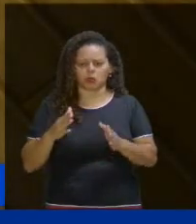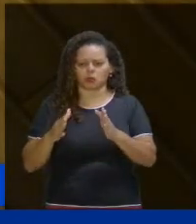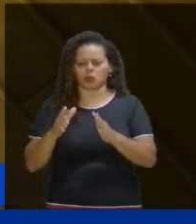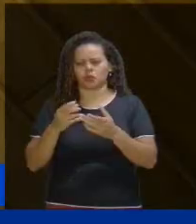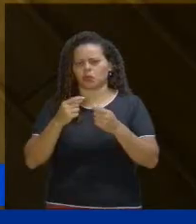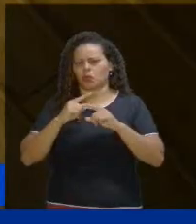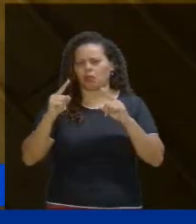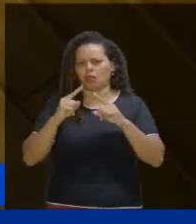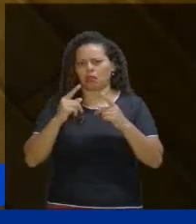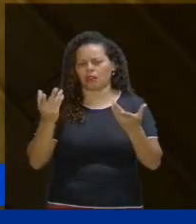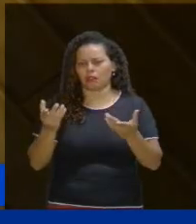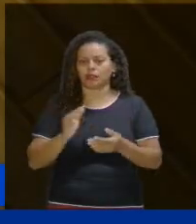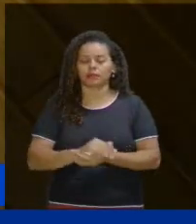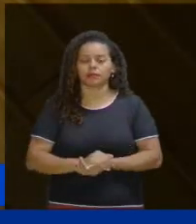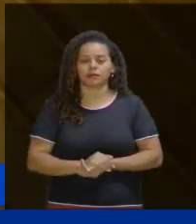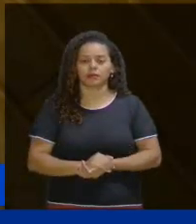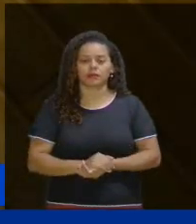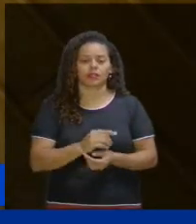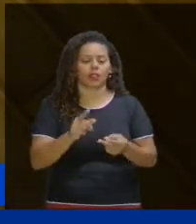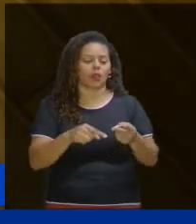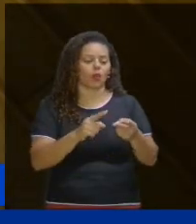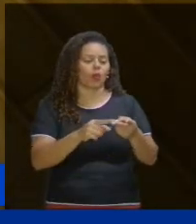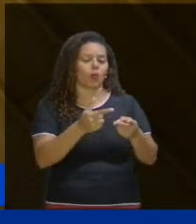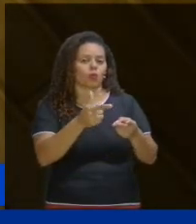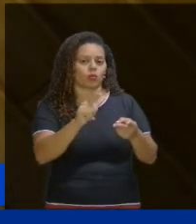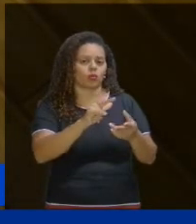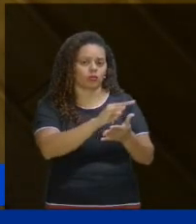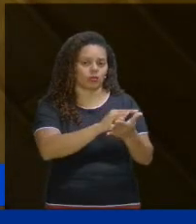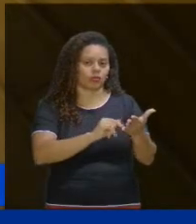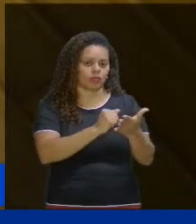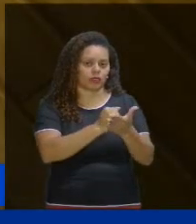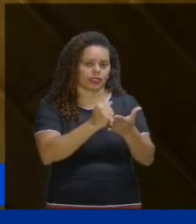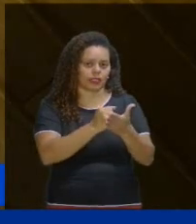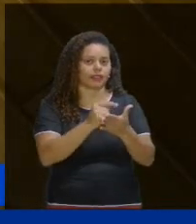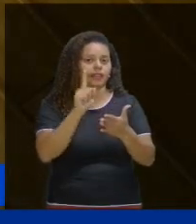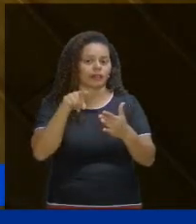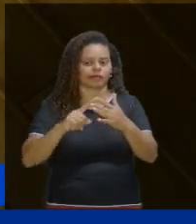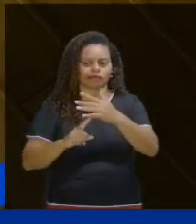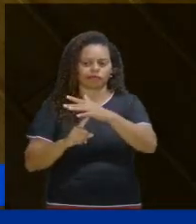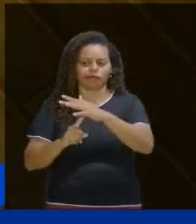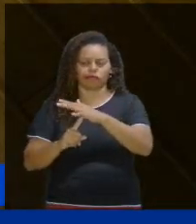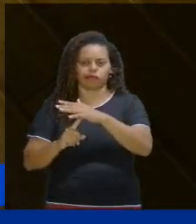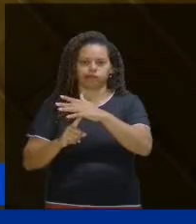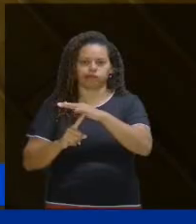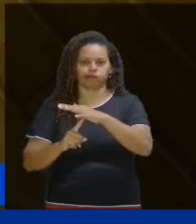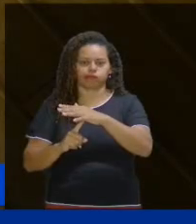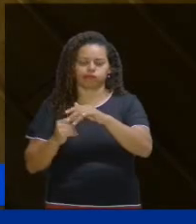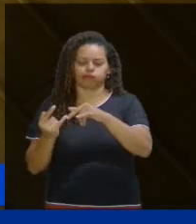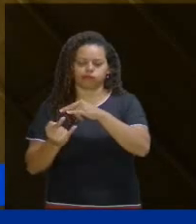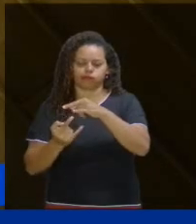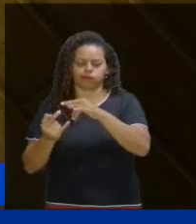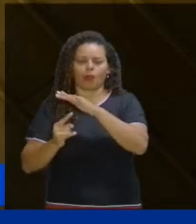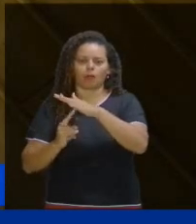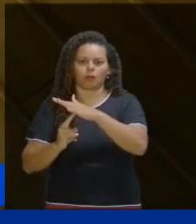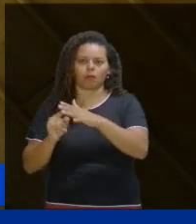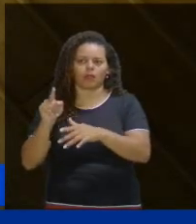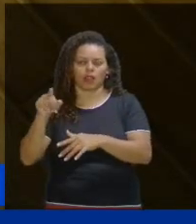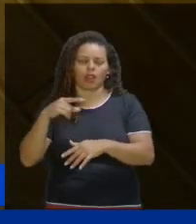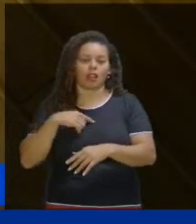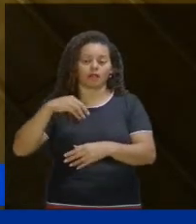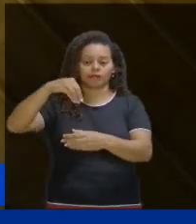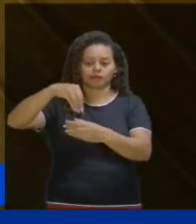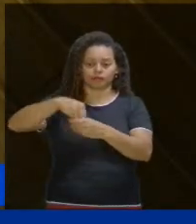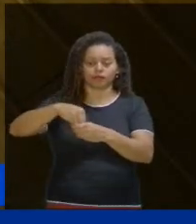outro contrato que consta nos autos é um motor. Esse motor, dentro do município de Pracuúba,